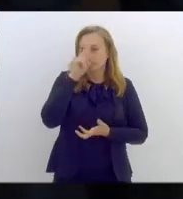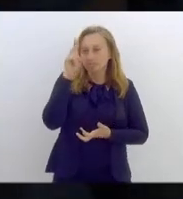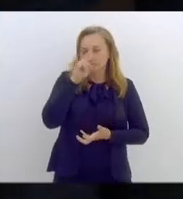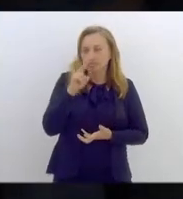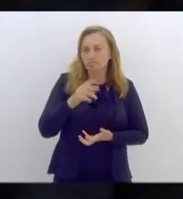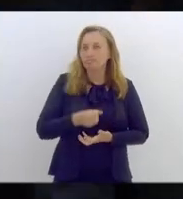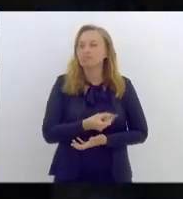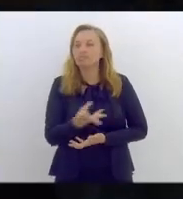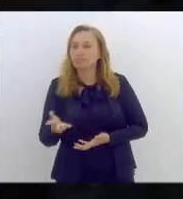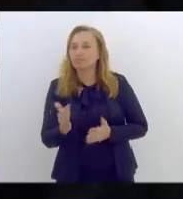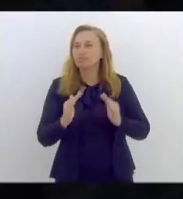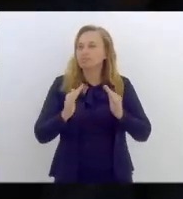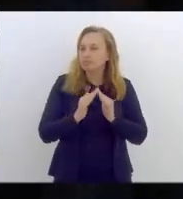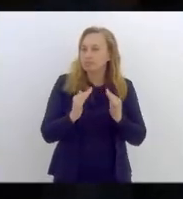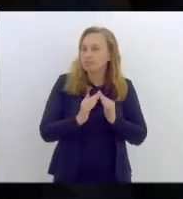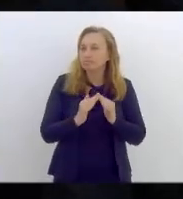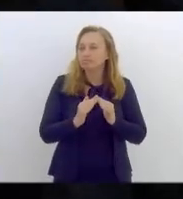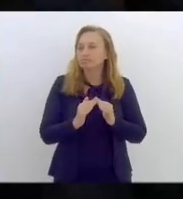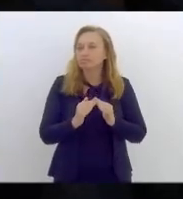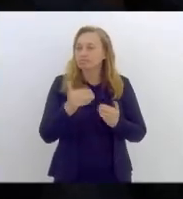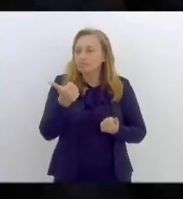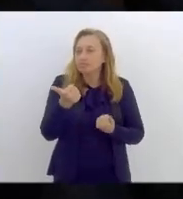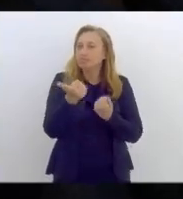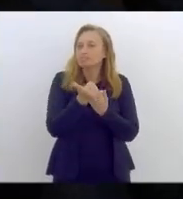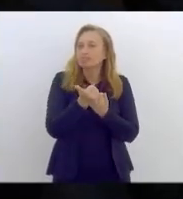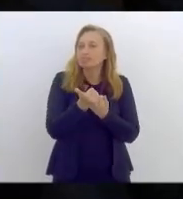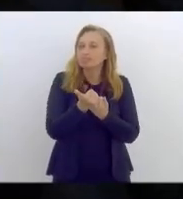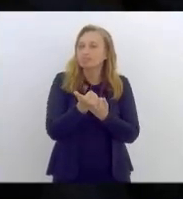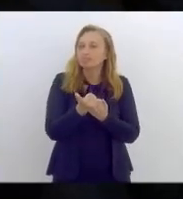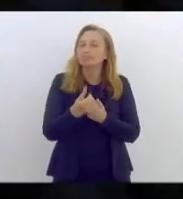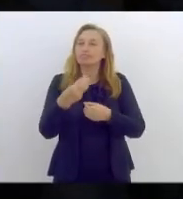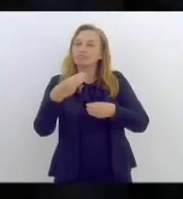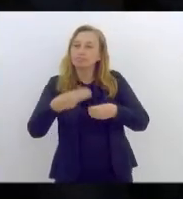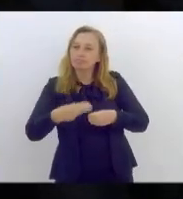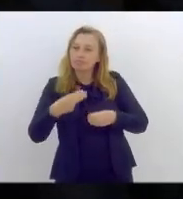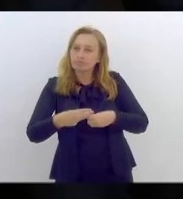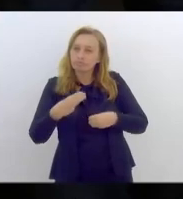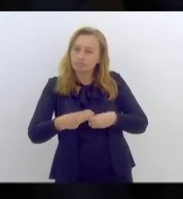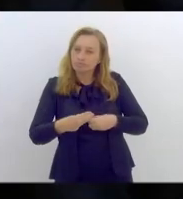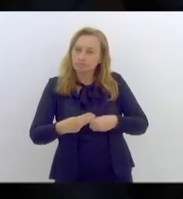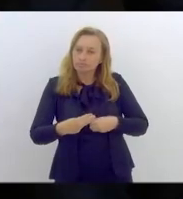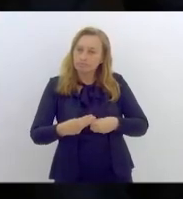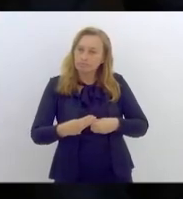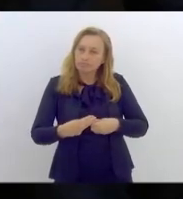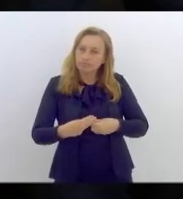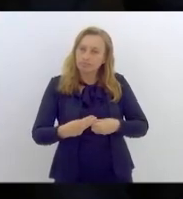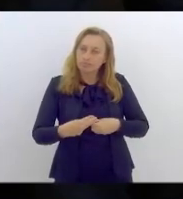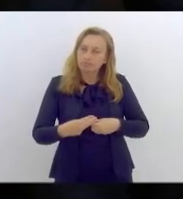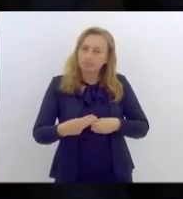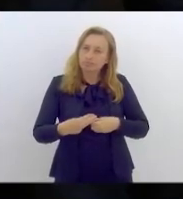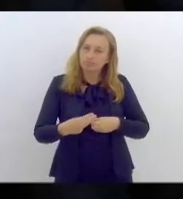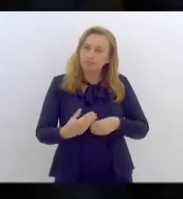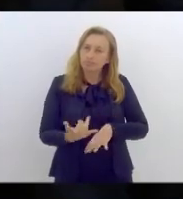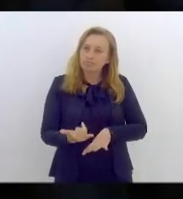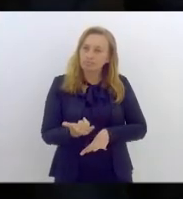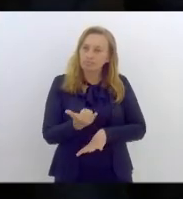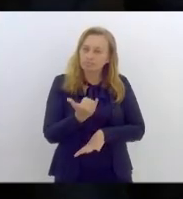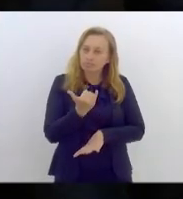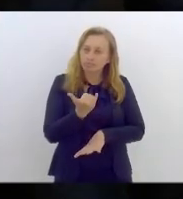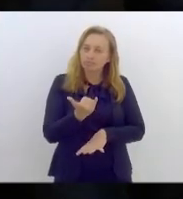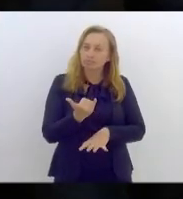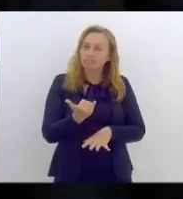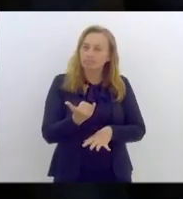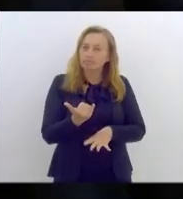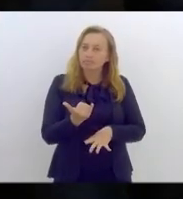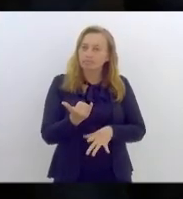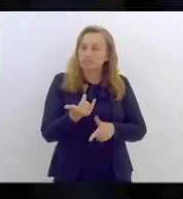quanto que essa casa fez de Apoio aos municípios com as enchentes do ano passado e a gente está vendo mais